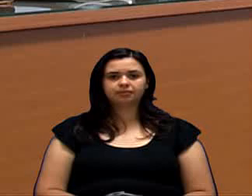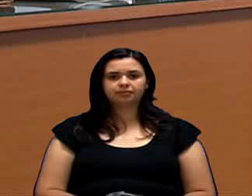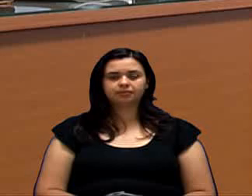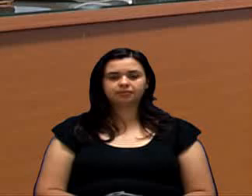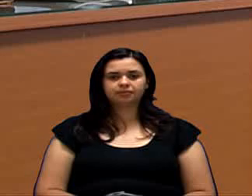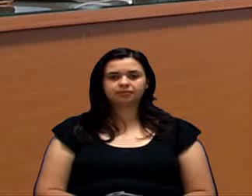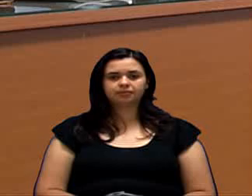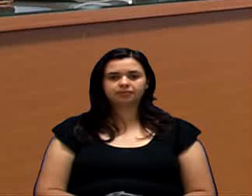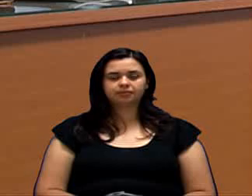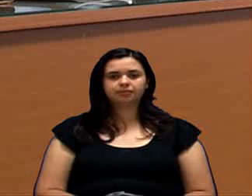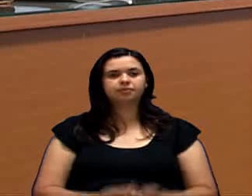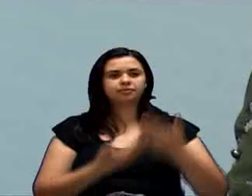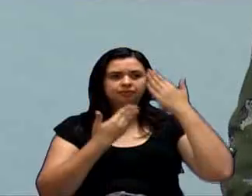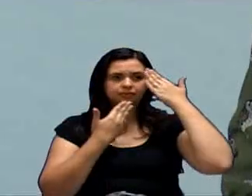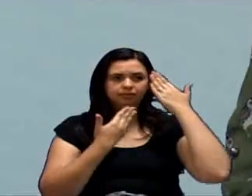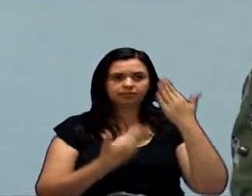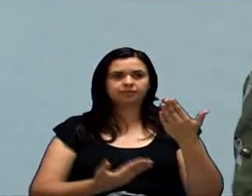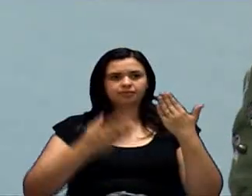Obrigada, senhor presidente.